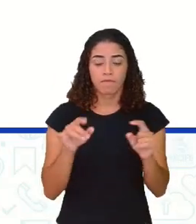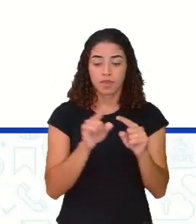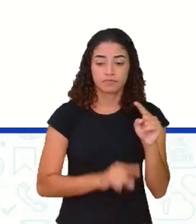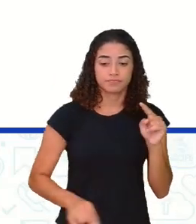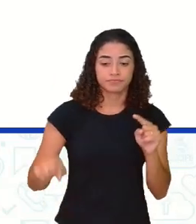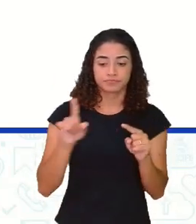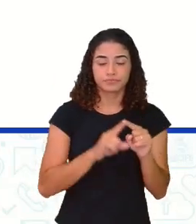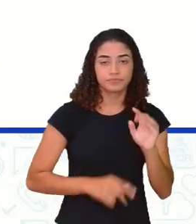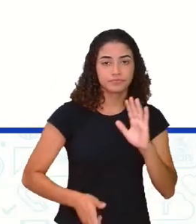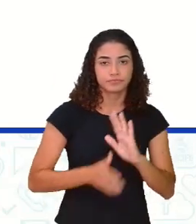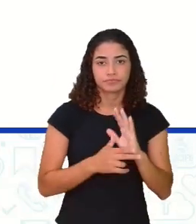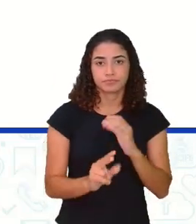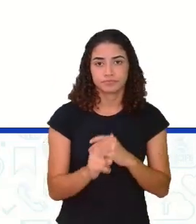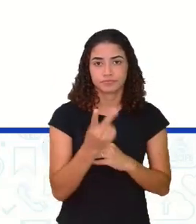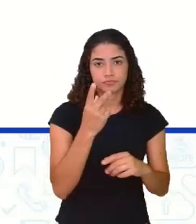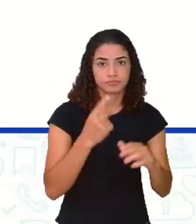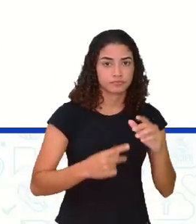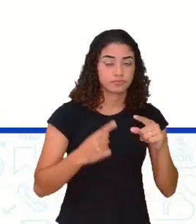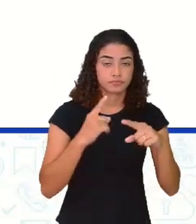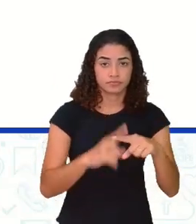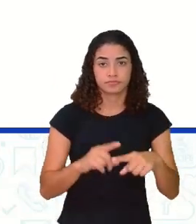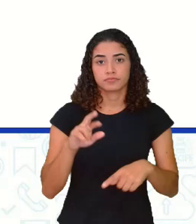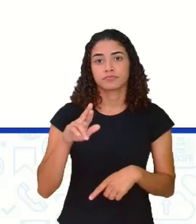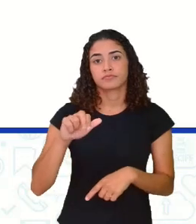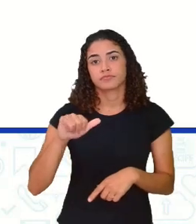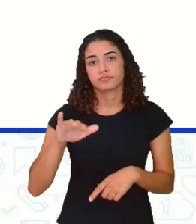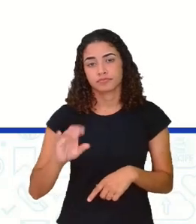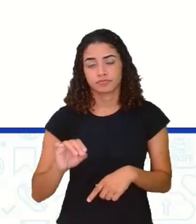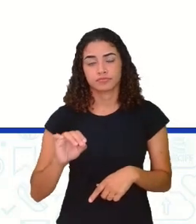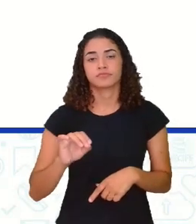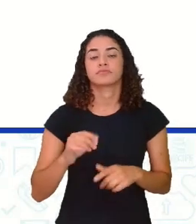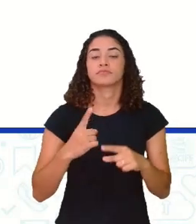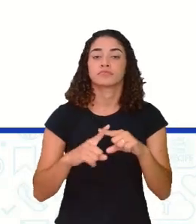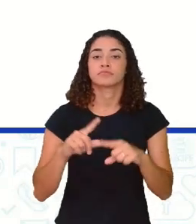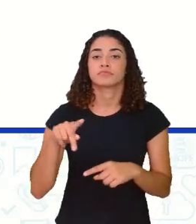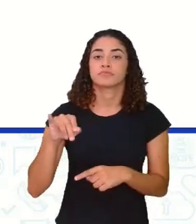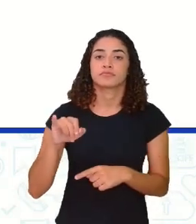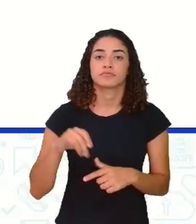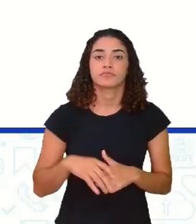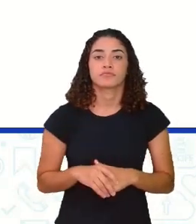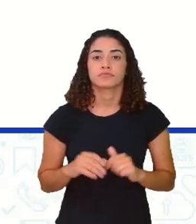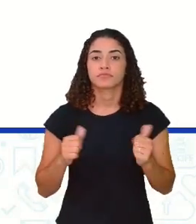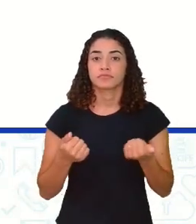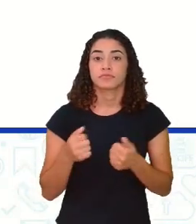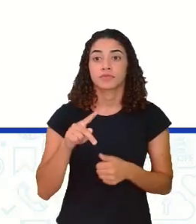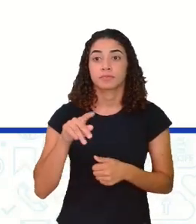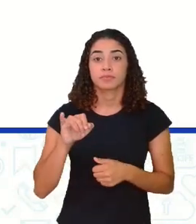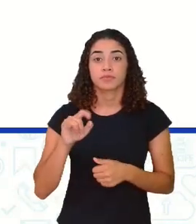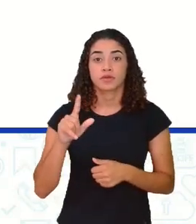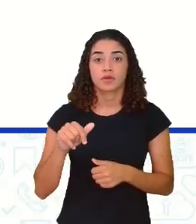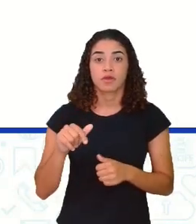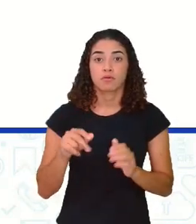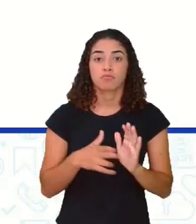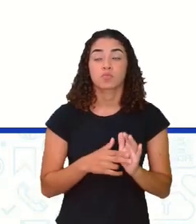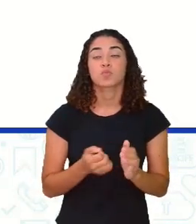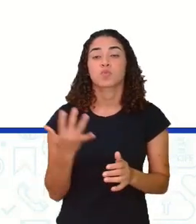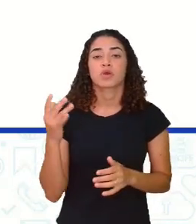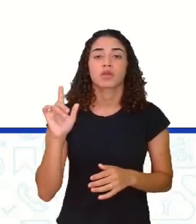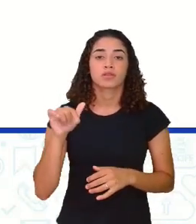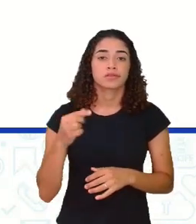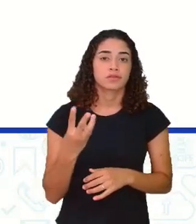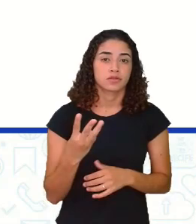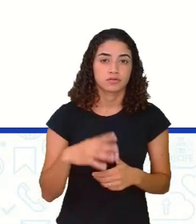ser igual a 2 vezes o raio, vezes π. Π valendo agora